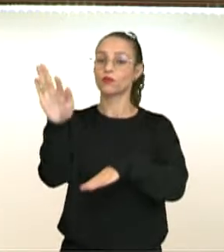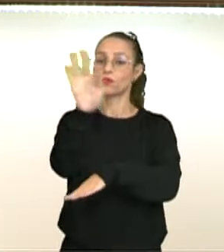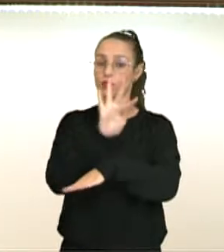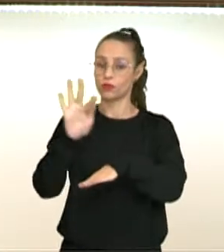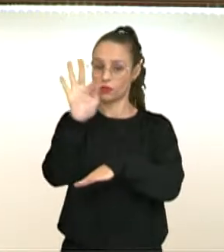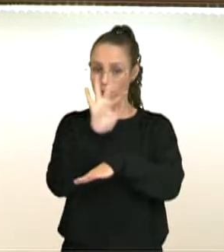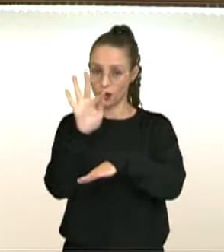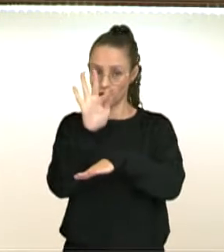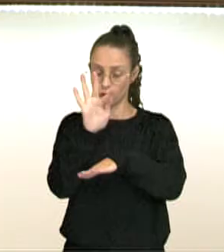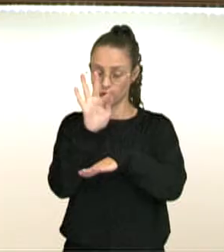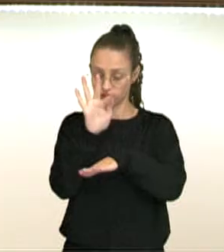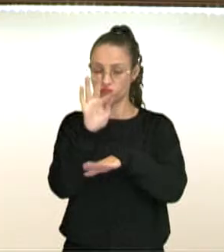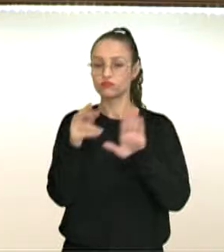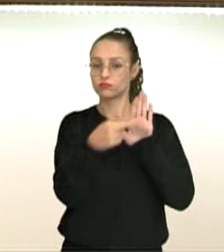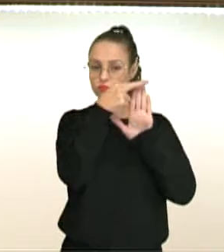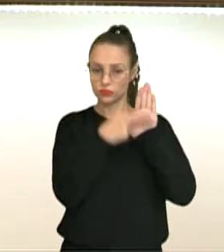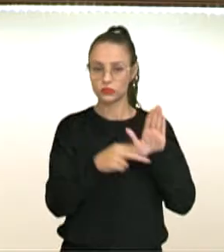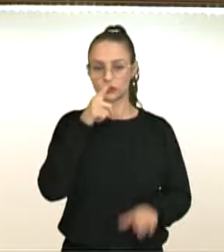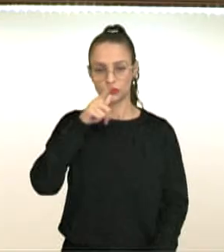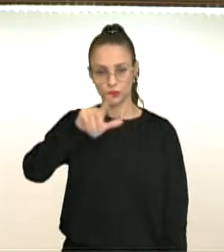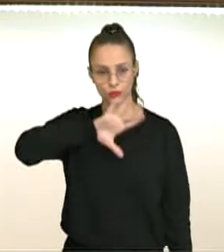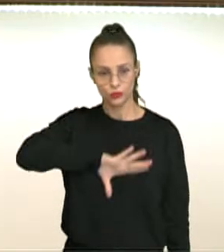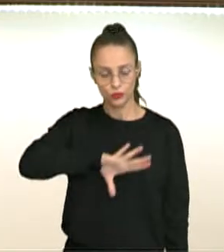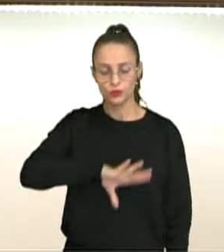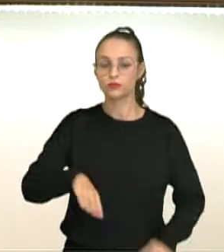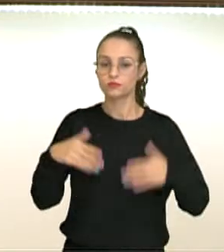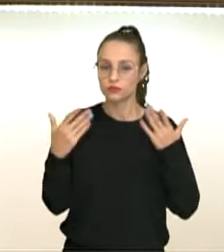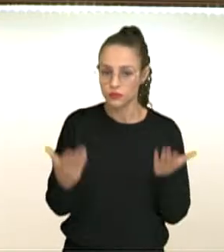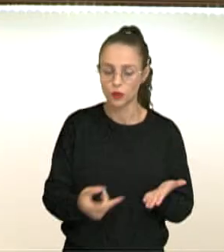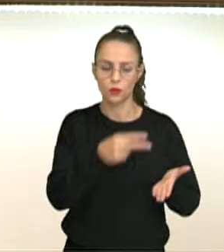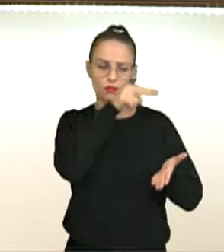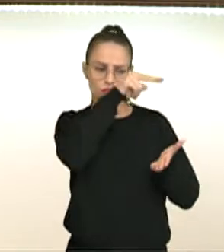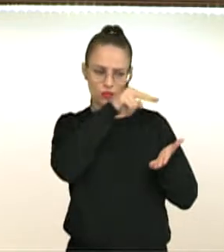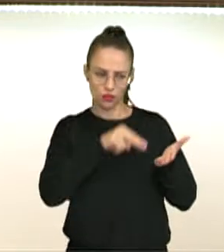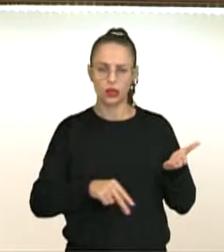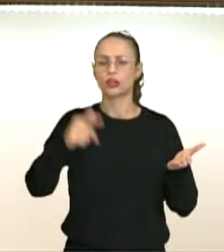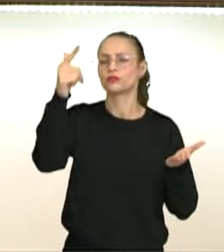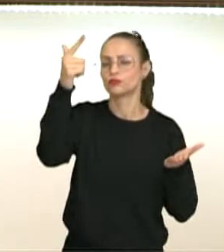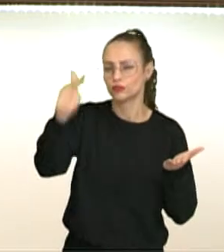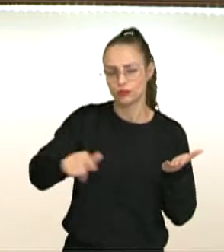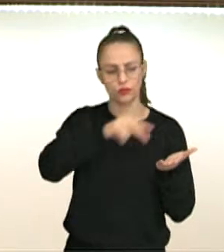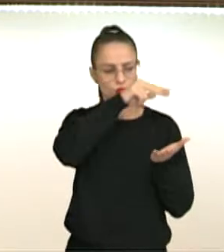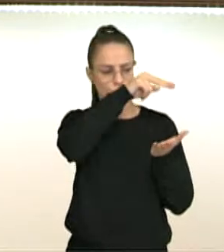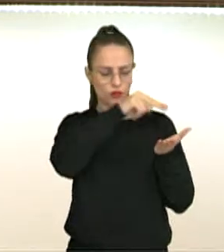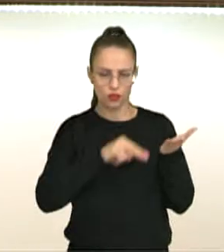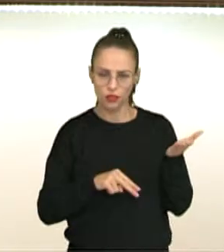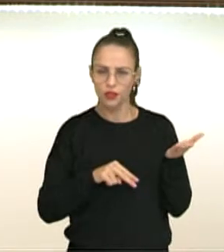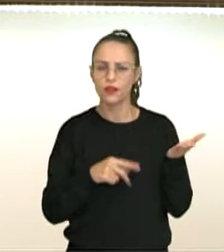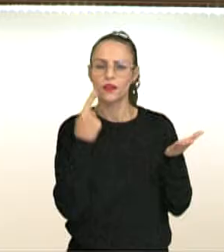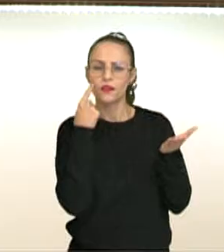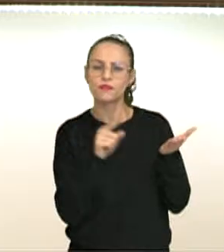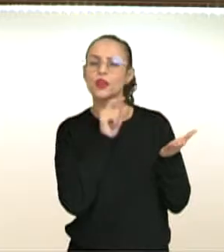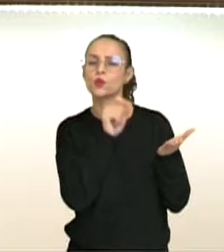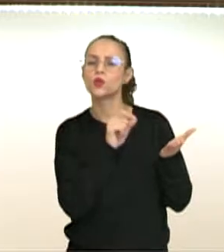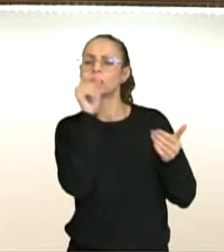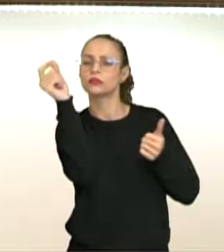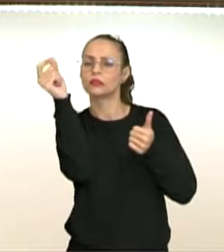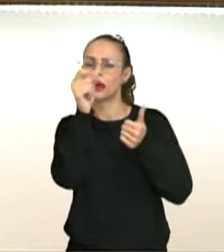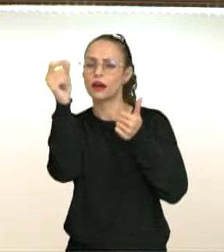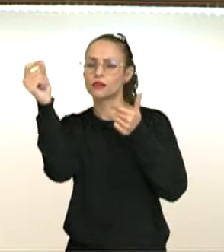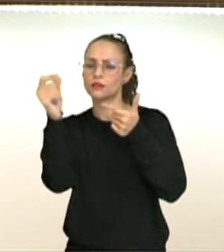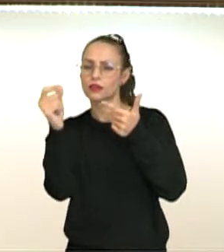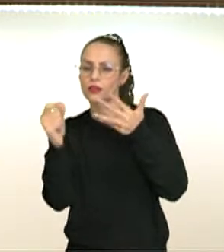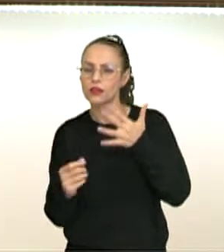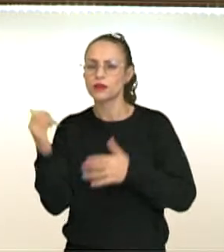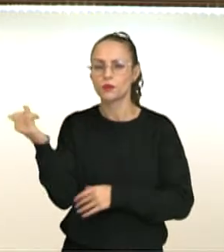Formal, a norma padrão. Então, além de ler e reler, né? Destacar os pontos fundamentais,